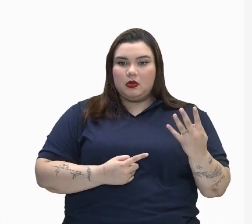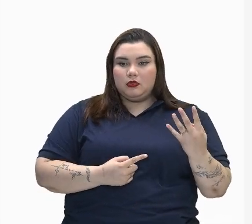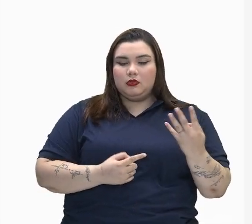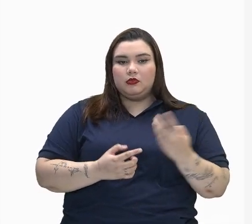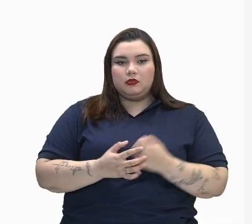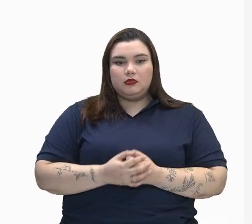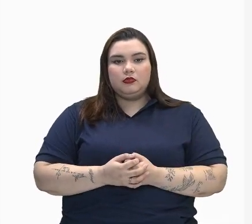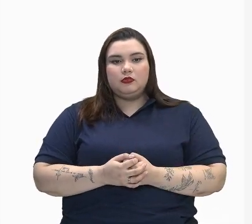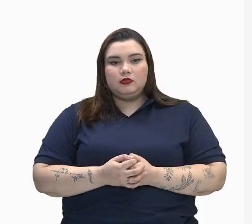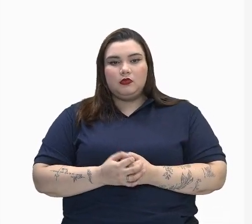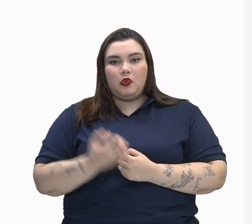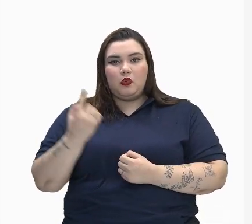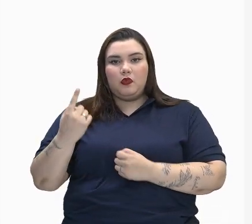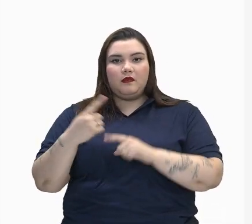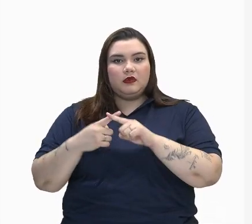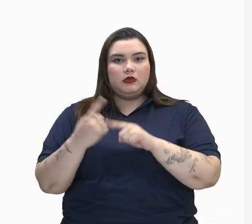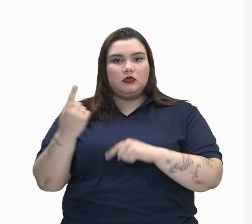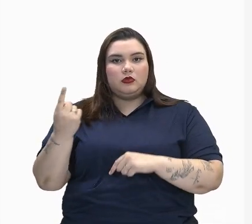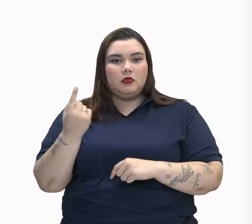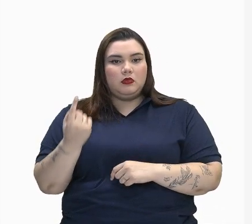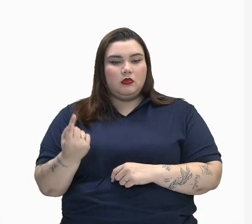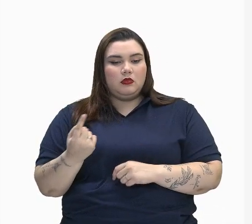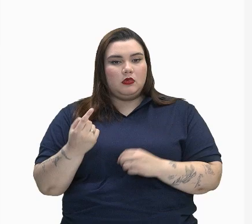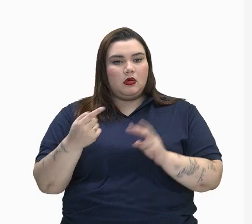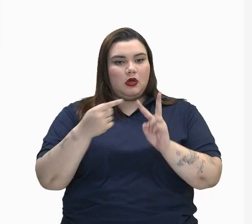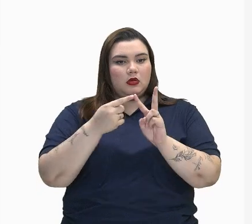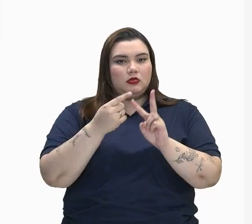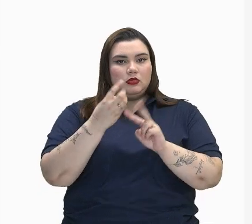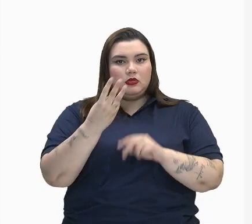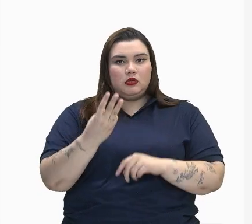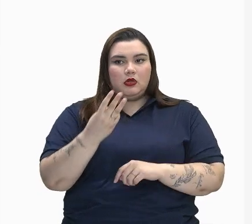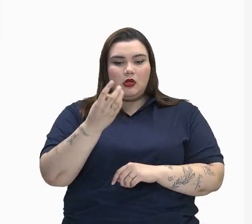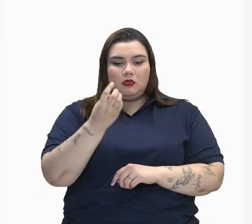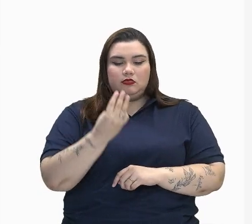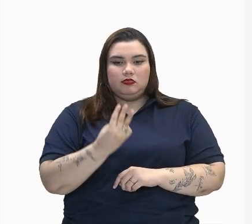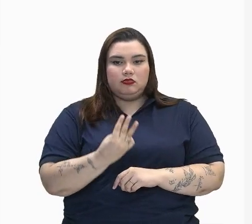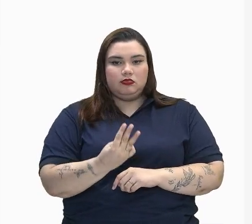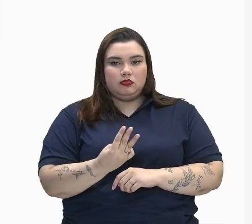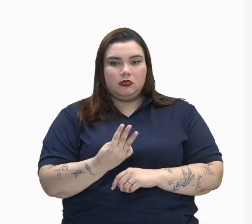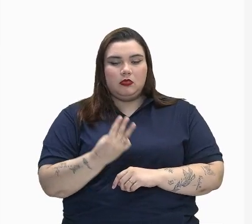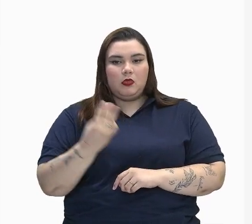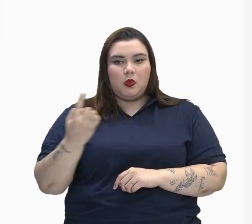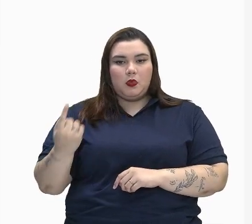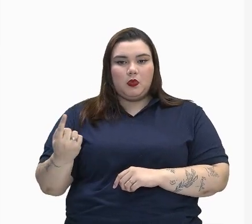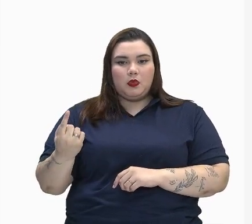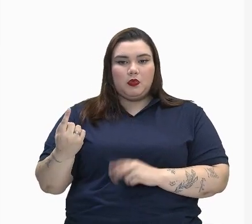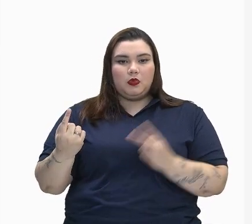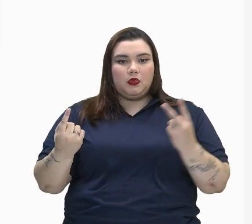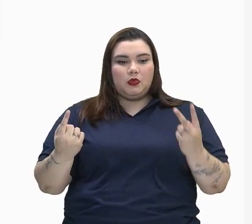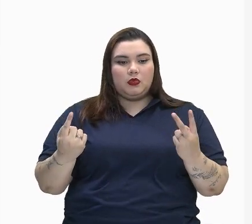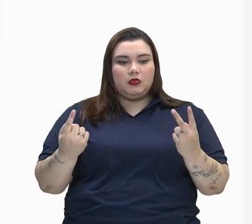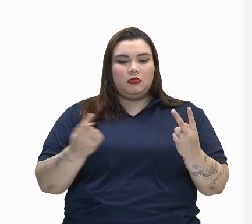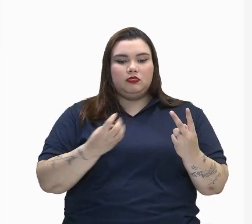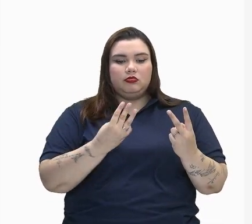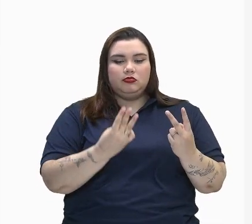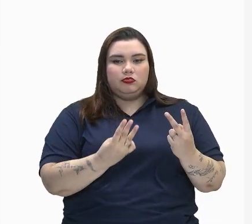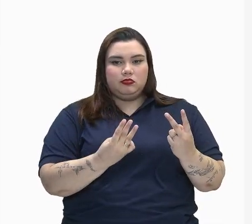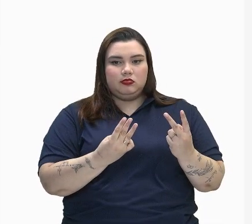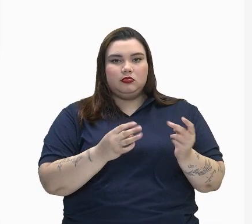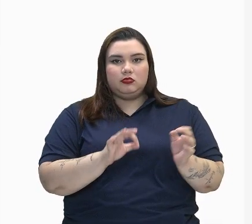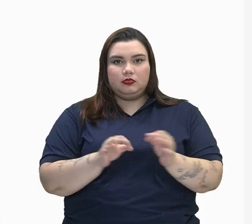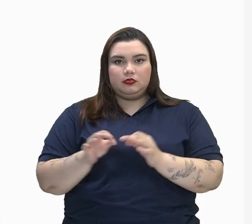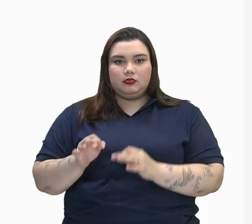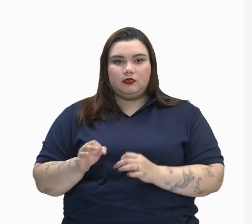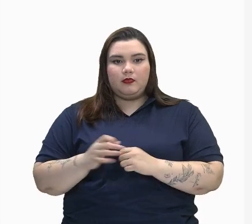Então, onde vai estar localizado a raiz de 3? Ela vai estar localizado entre o 1 e o 2, tá certo?